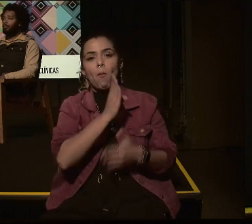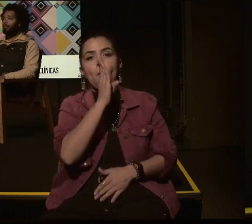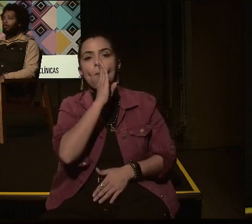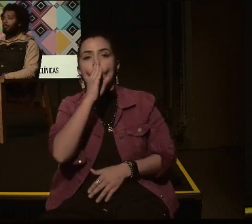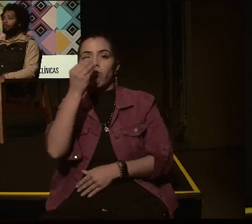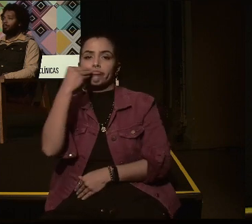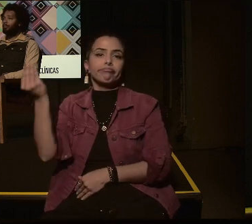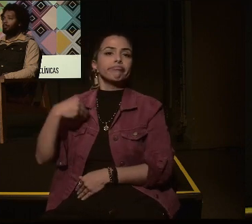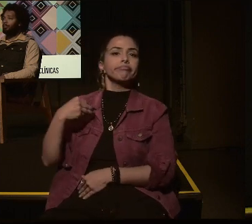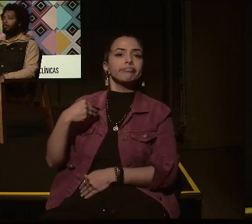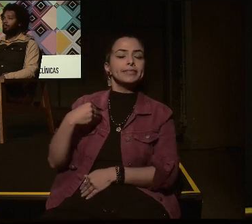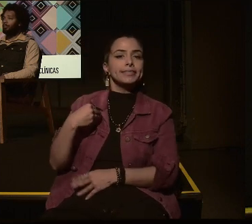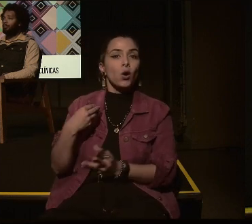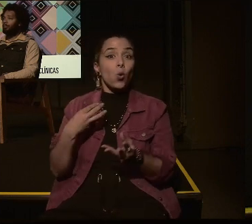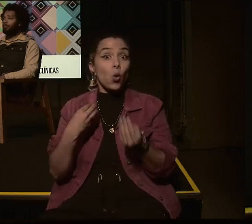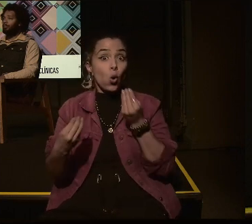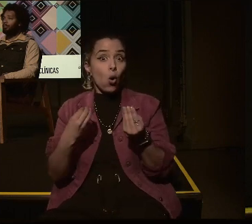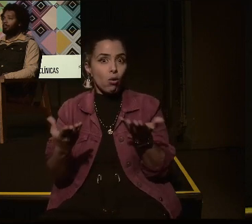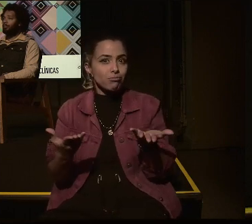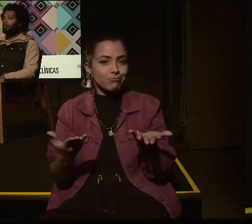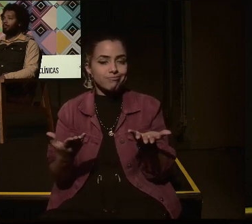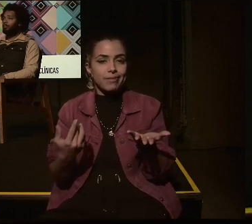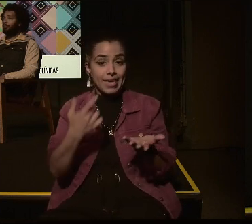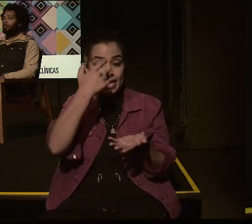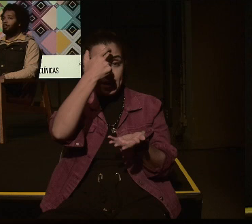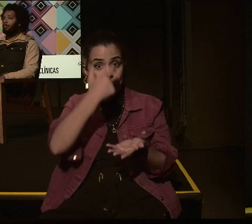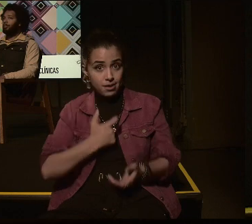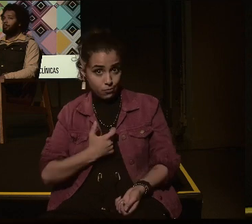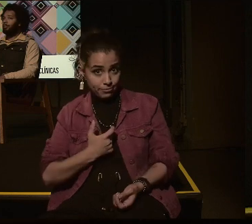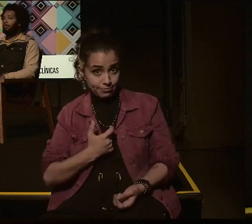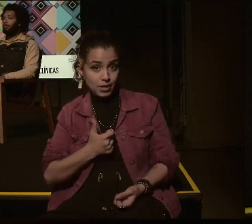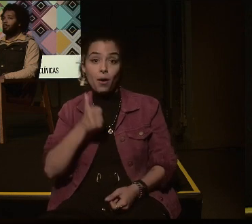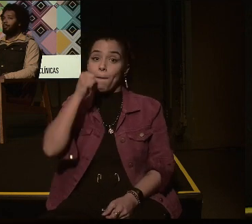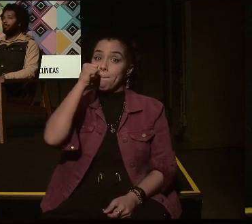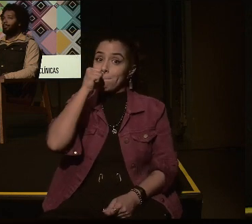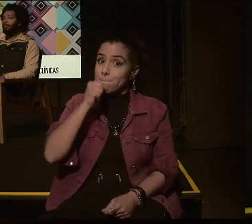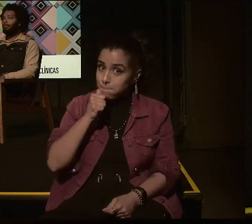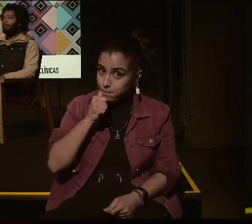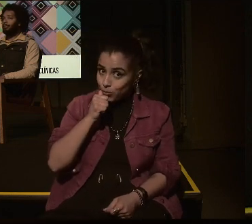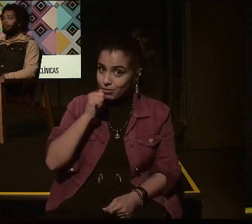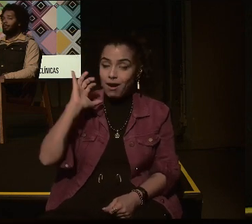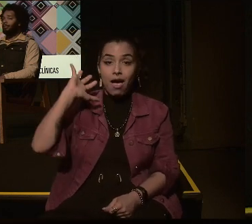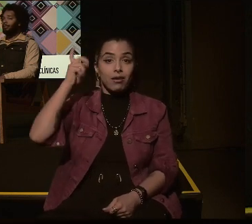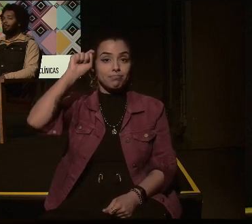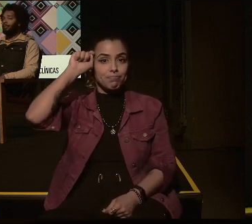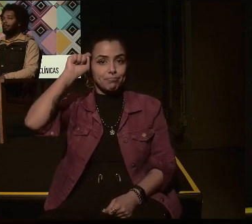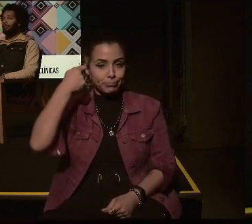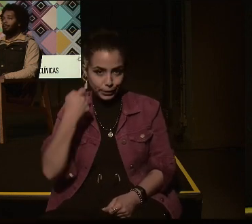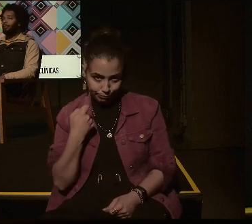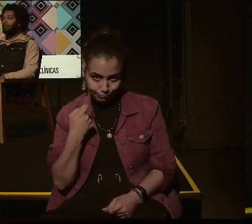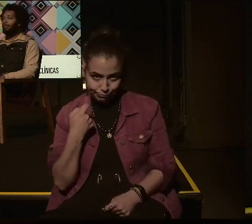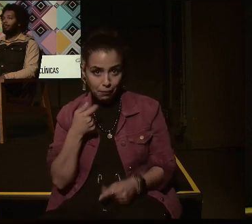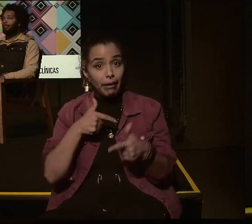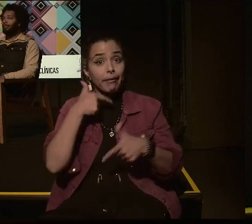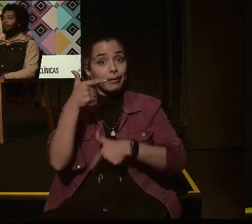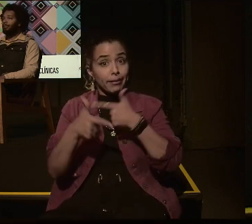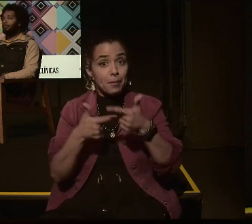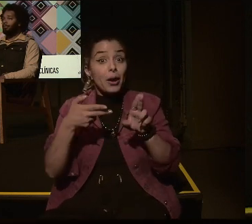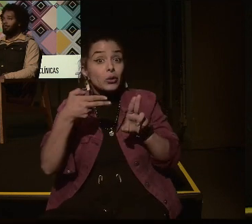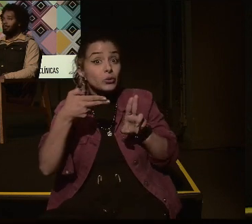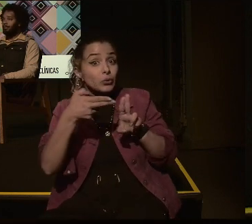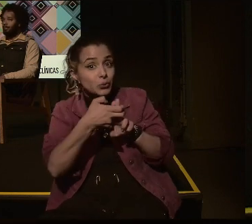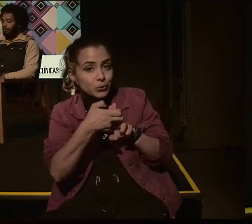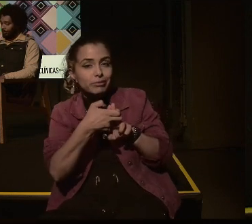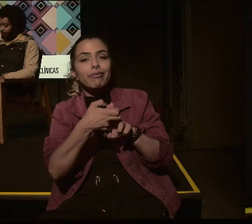enquanto uma mulher preta que trabalha para o SUS e estou lá fazendo um trabalho, tentando fazer um trabalho de